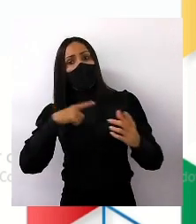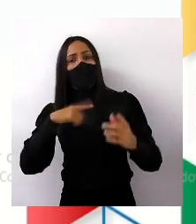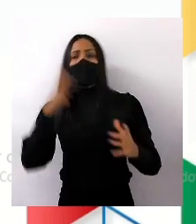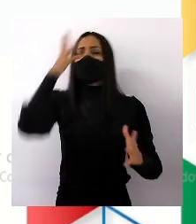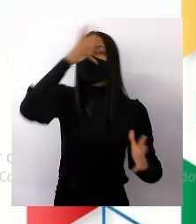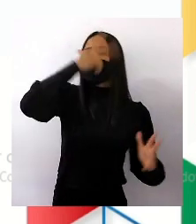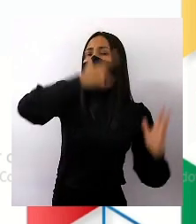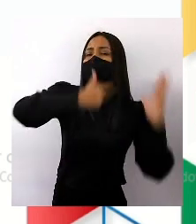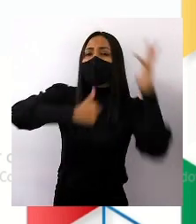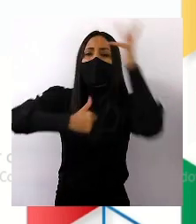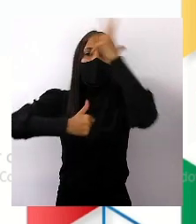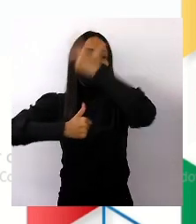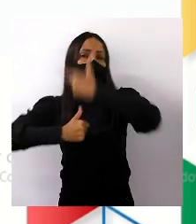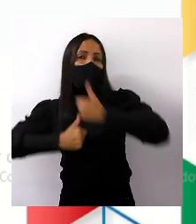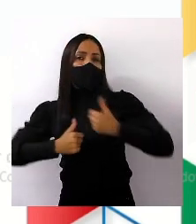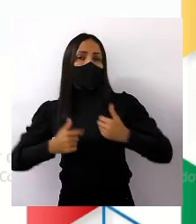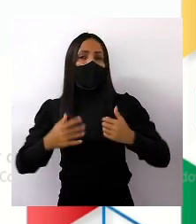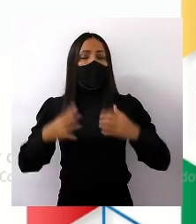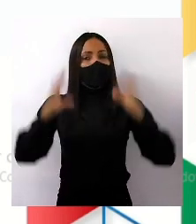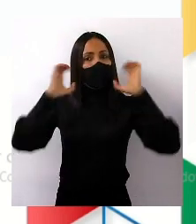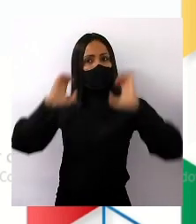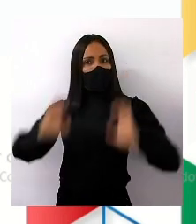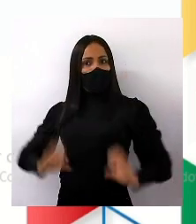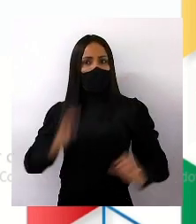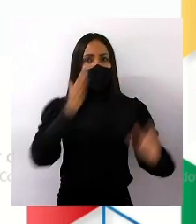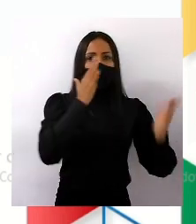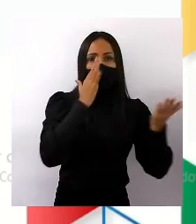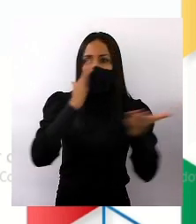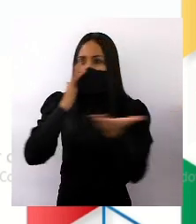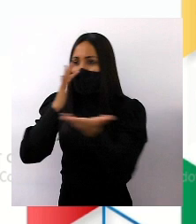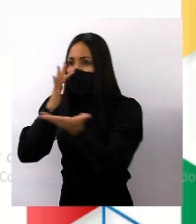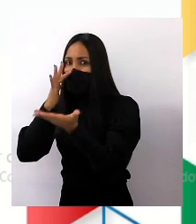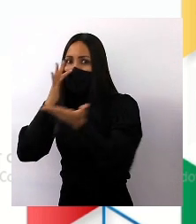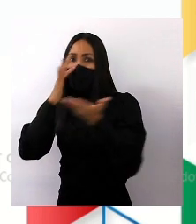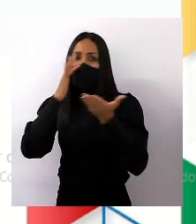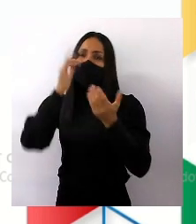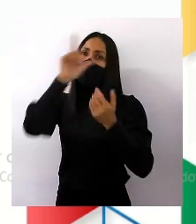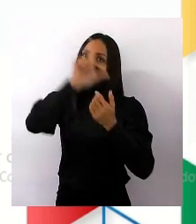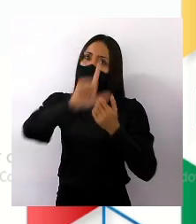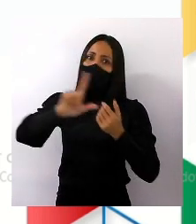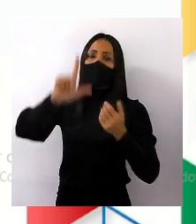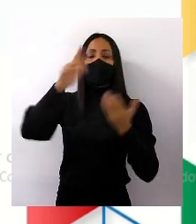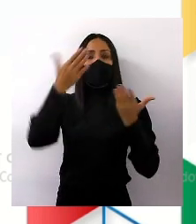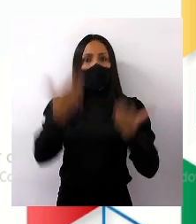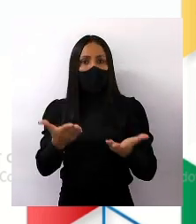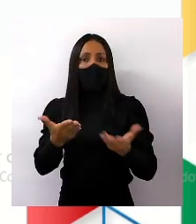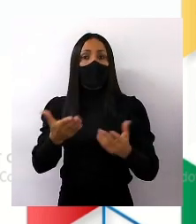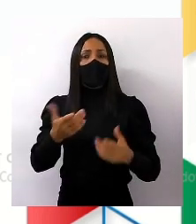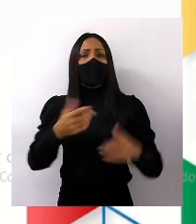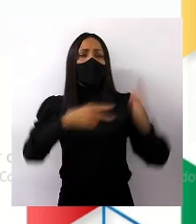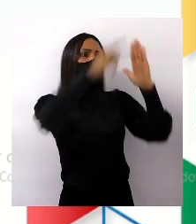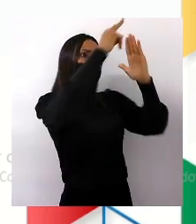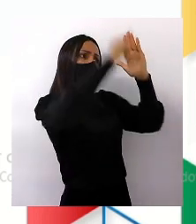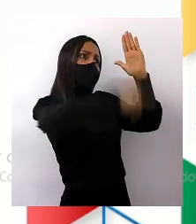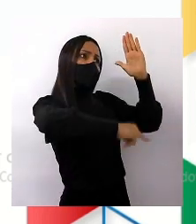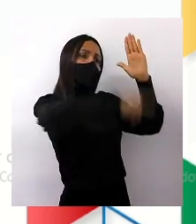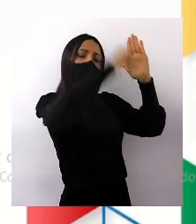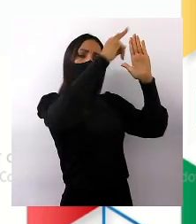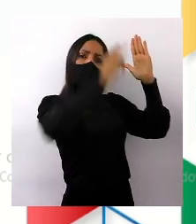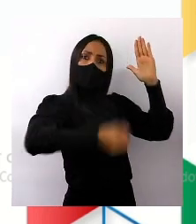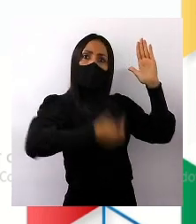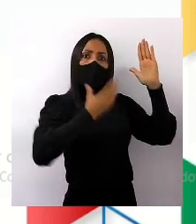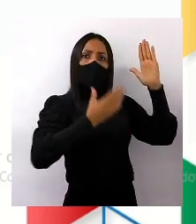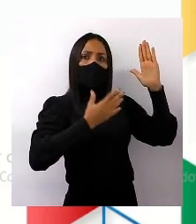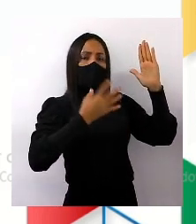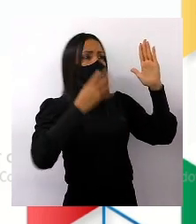beleza, tem estética, ela nos impressiona com a sua capacidade linda de ser. É quando a gente lê um poema, diz assim, caramba,